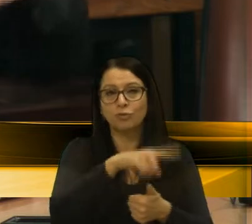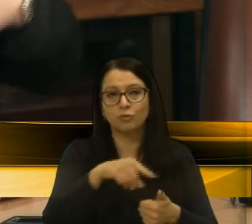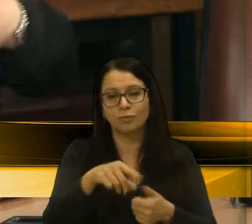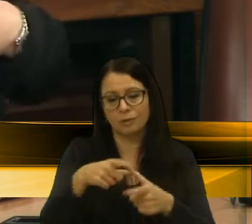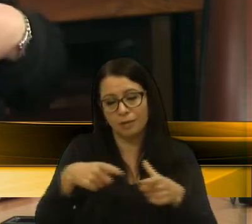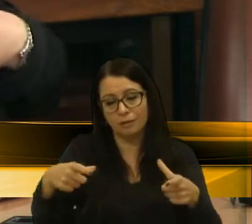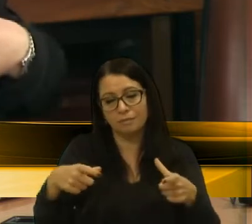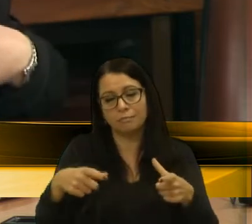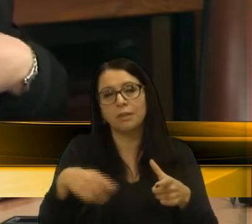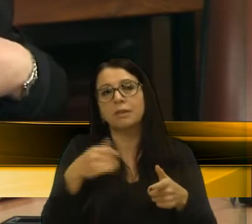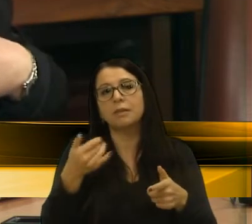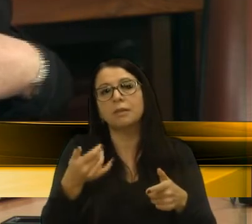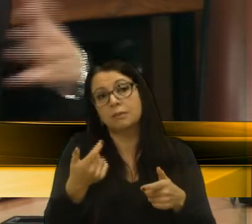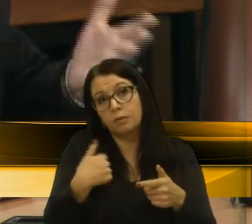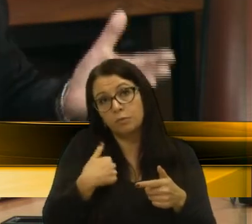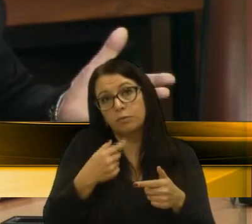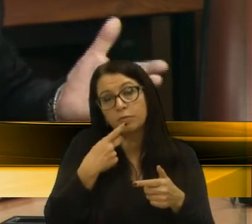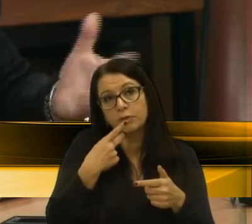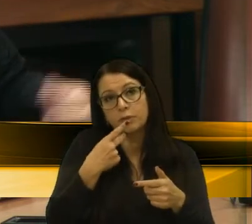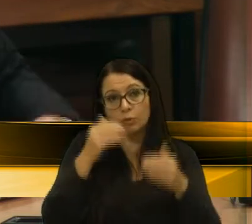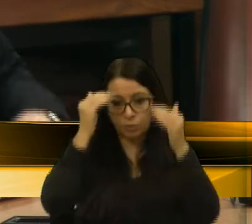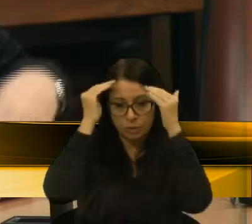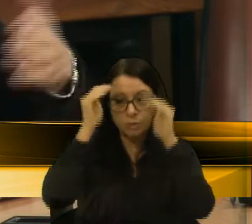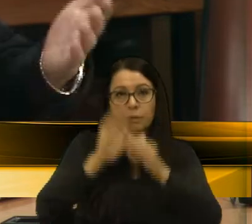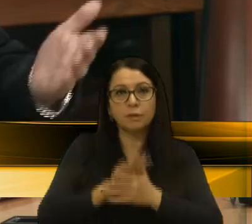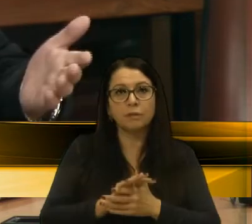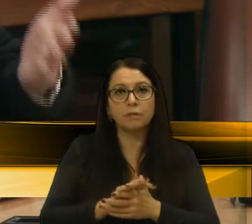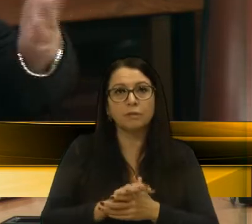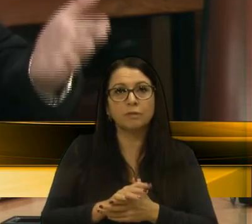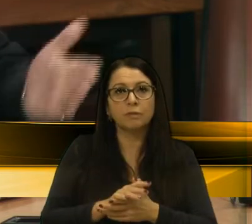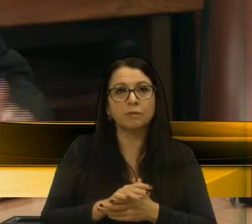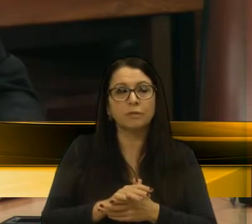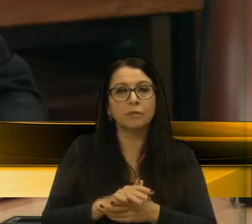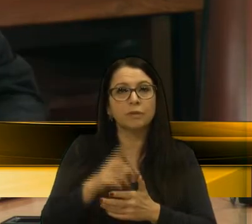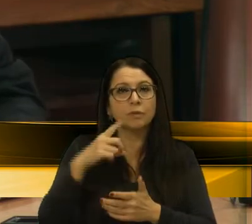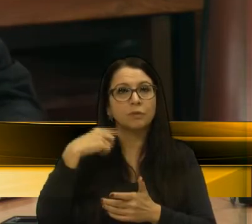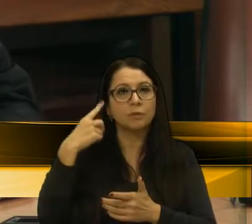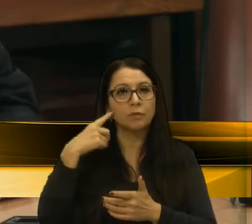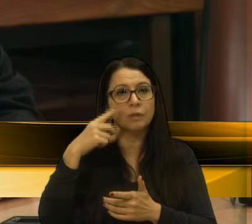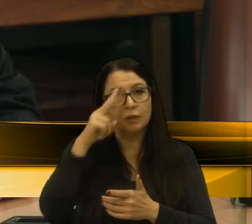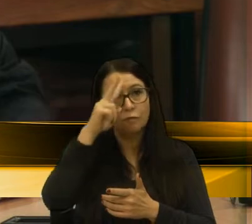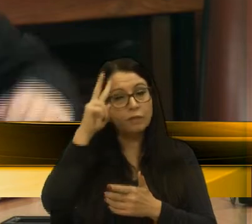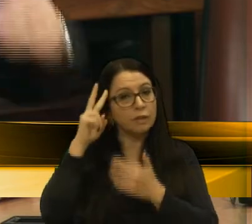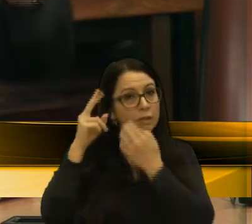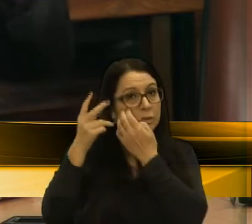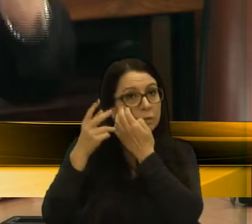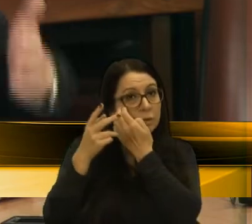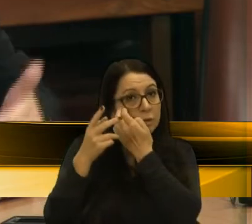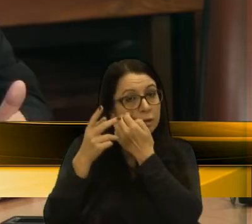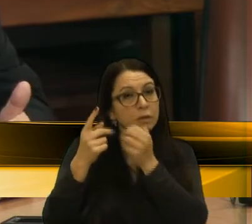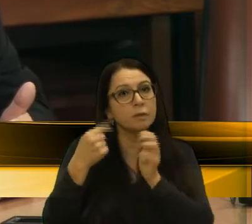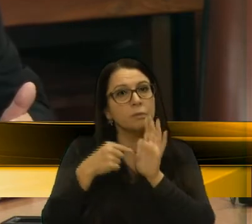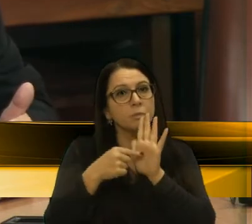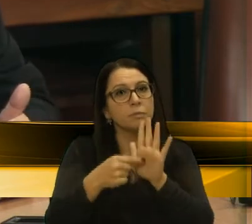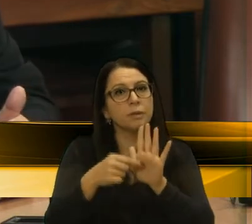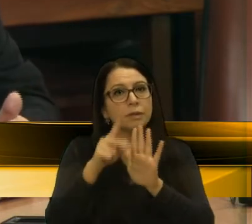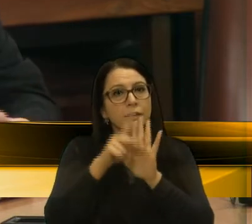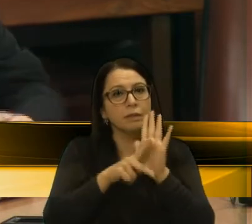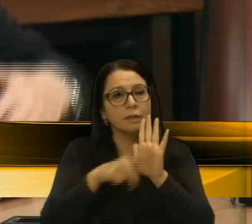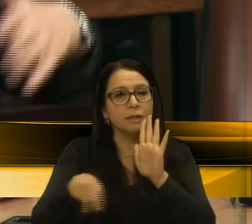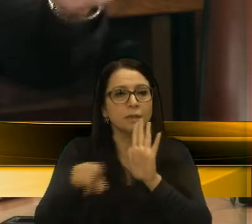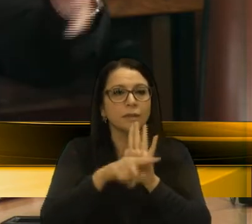sugeri, modéstia à parte, com todo respeito, ao deputado Vinícius Ribeiro, que apresentasse esse projeto da